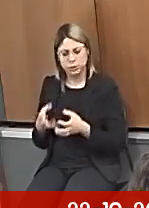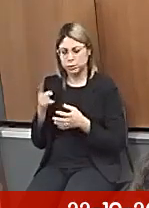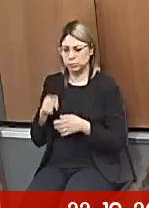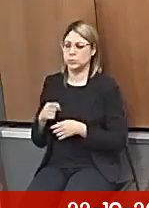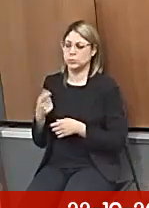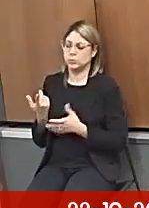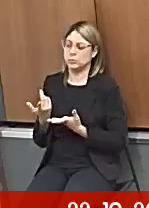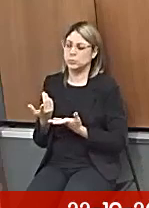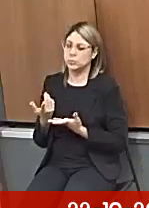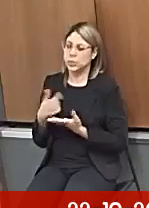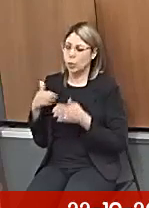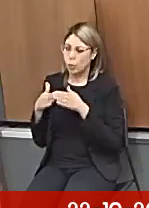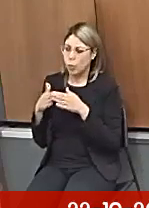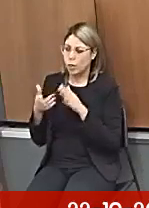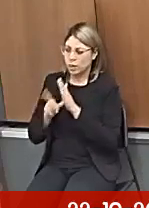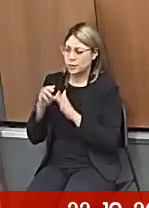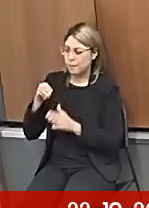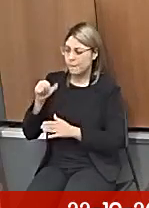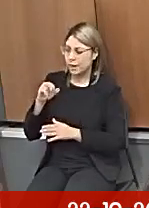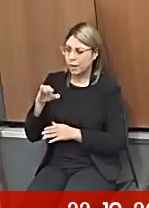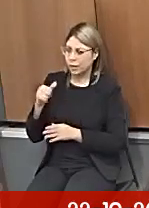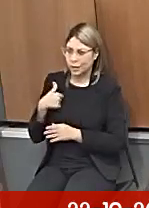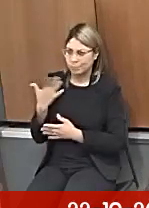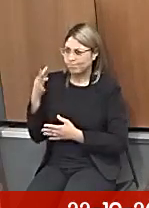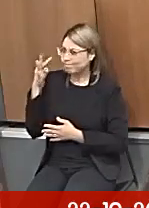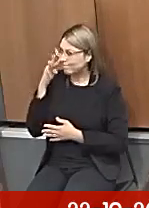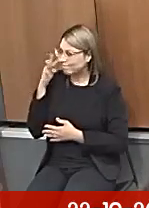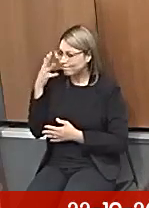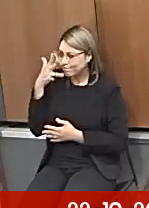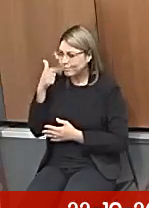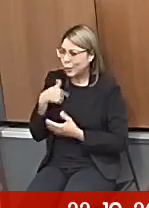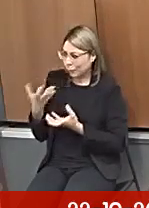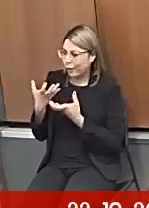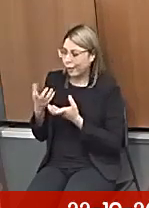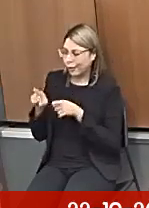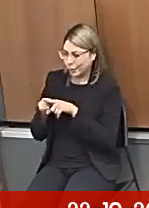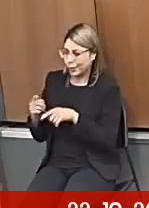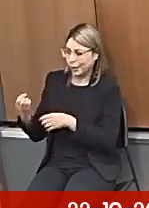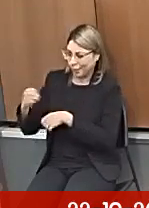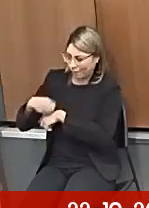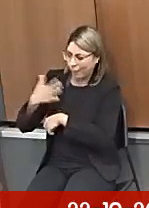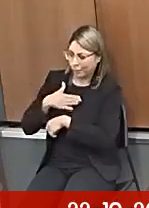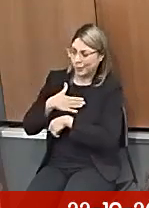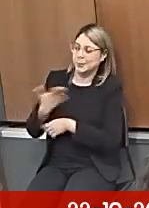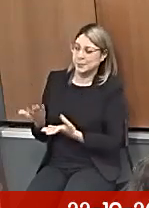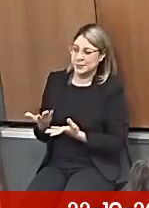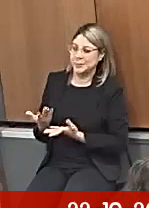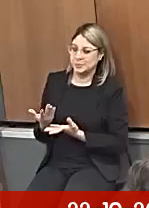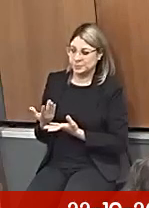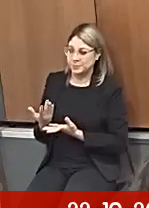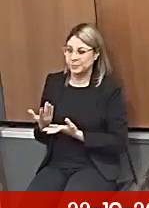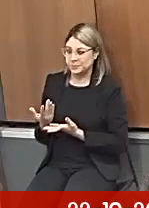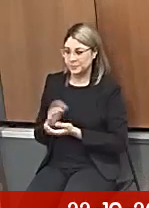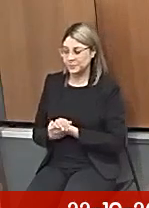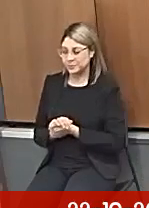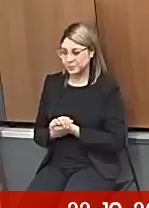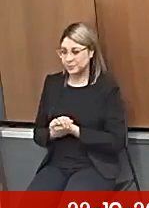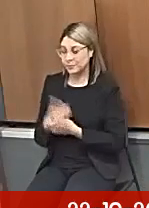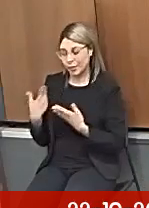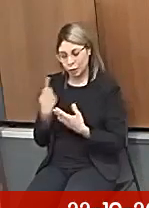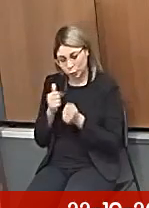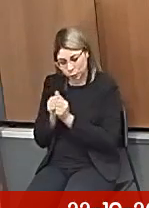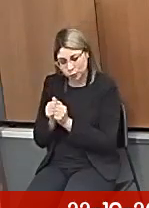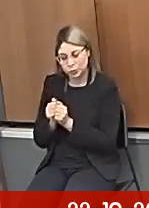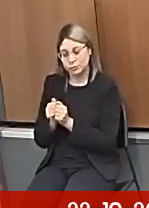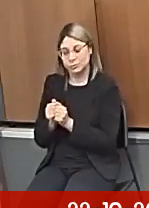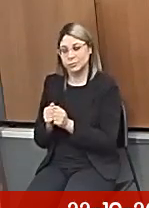luta, concordo, Mariana, nunca vi uma coisa tão linda, também vou querer o seu relato, vou, tá? É, e estamos aí